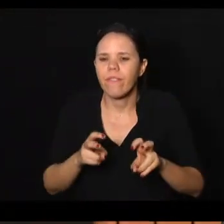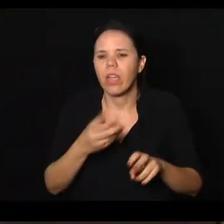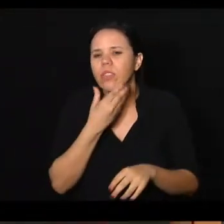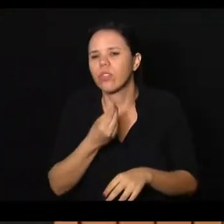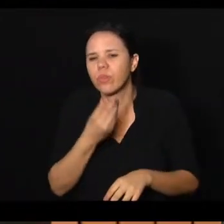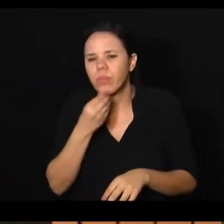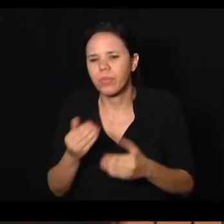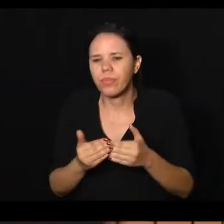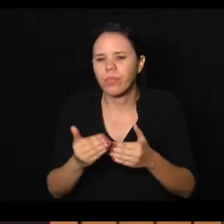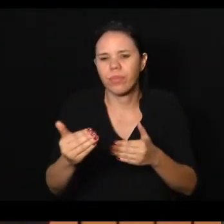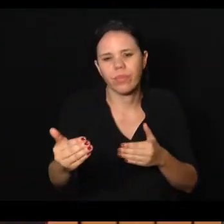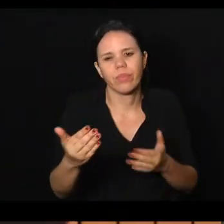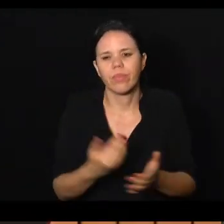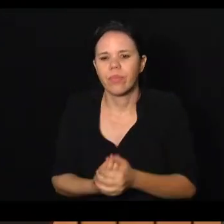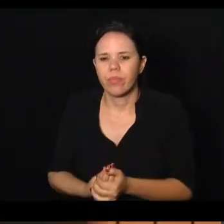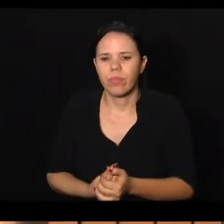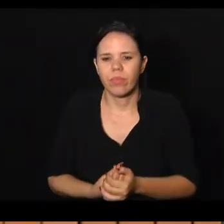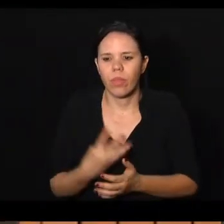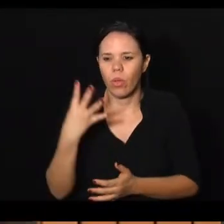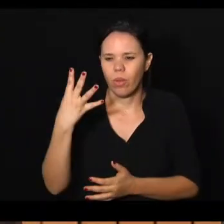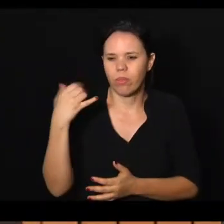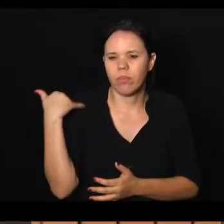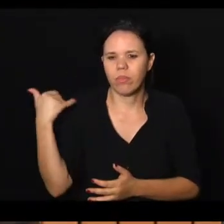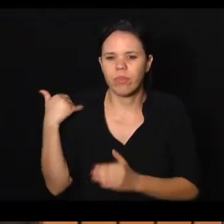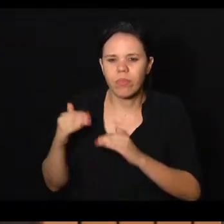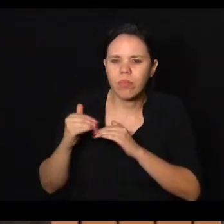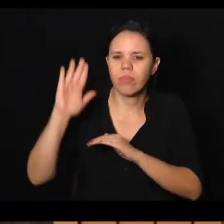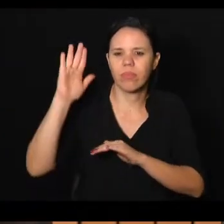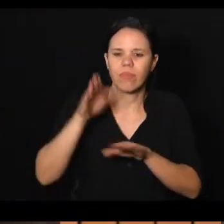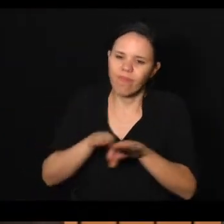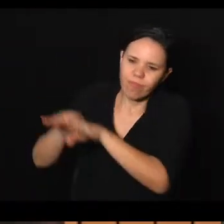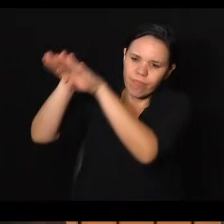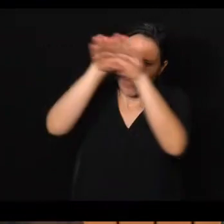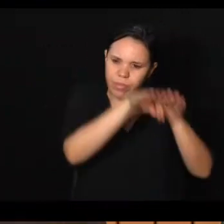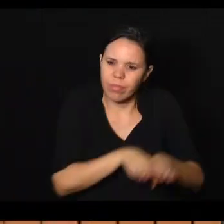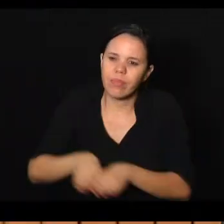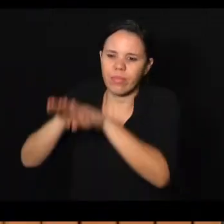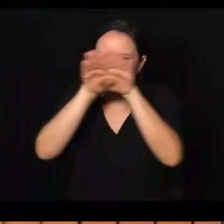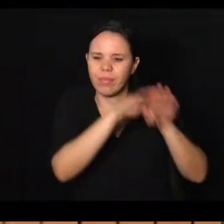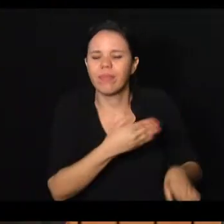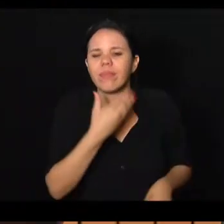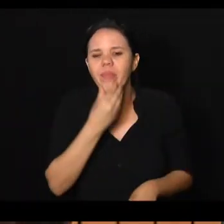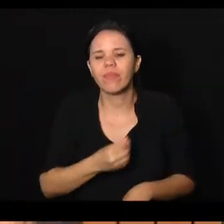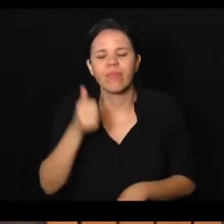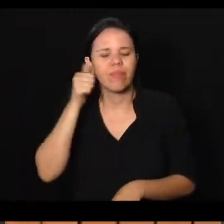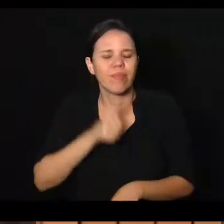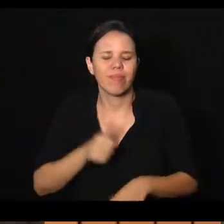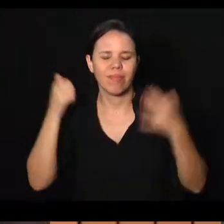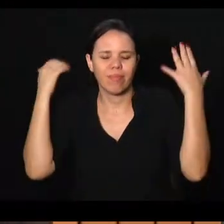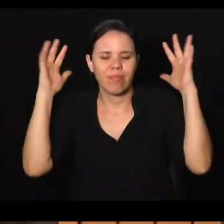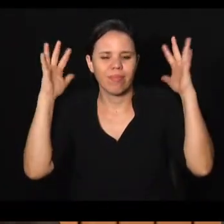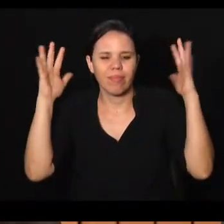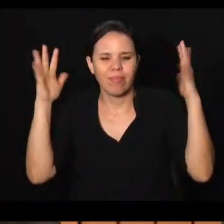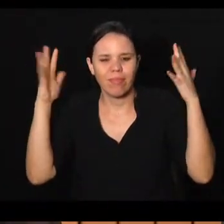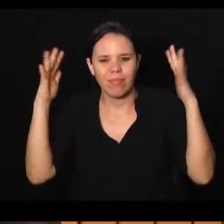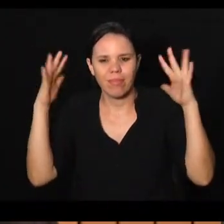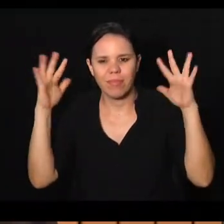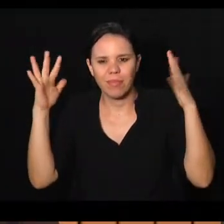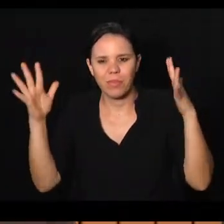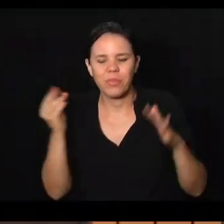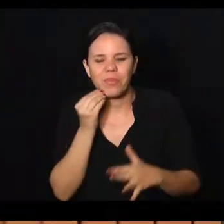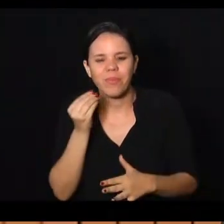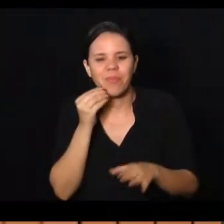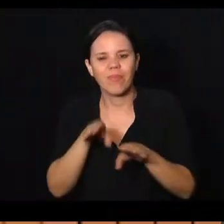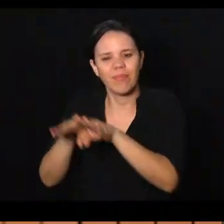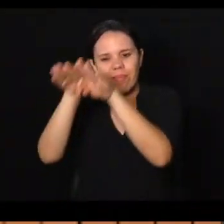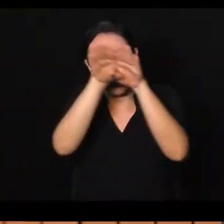a partir de 4 anos de idade, sobre a igualdade entre homem e mulher, igualdade de